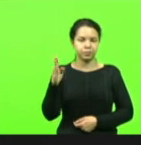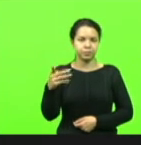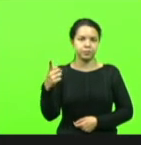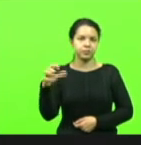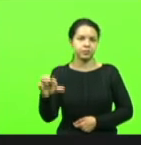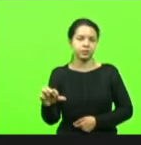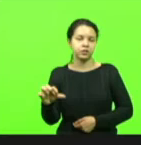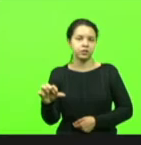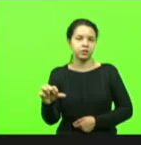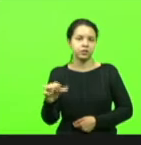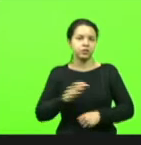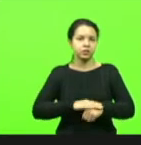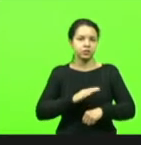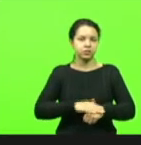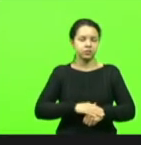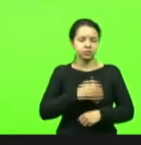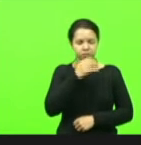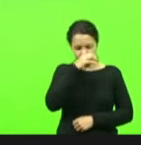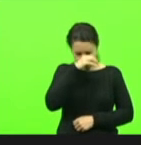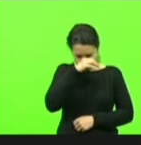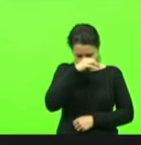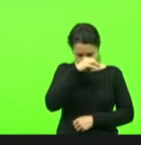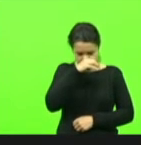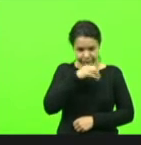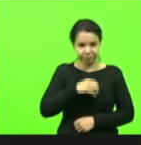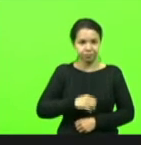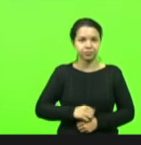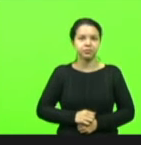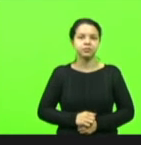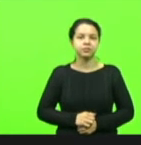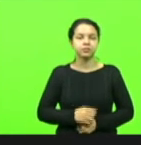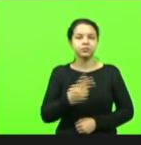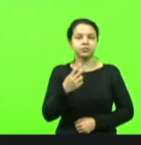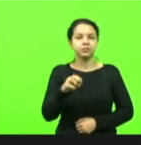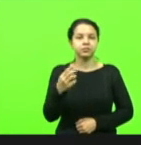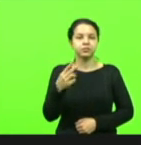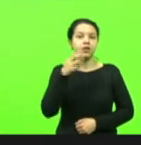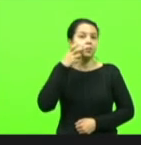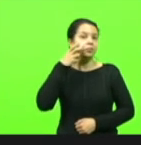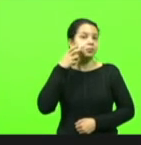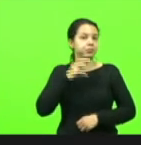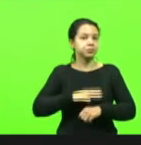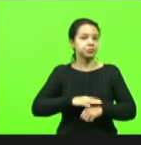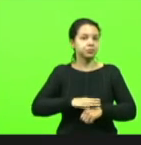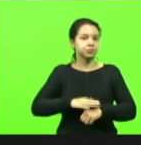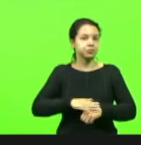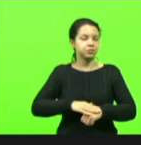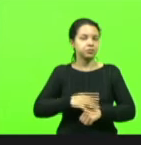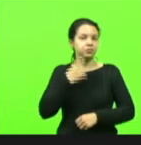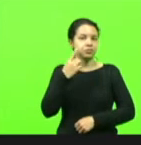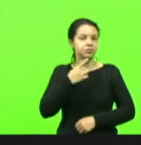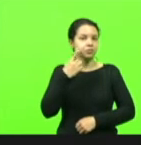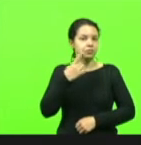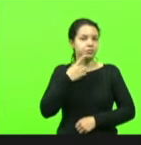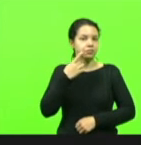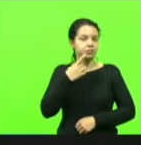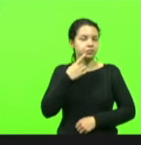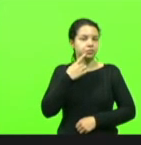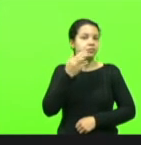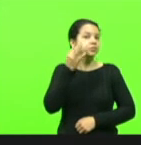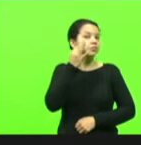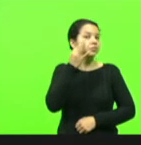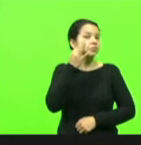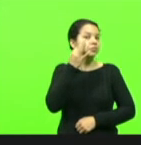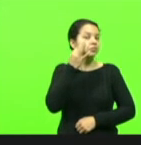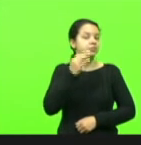de autoria do deputado Luiz Fernando Vampiro cujo relator é o deputado Fernando krelling